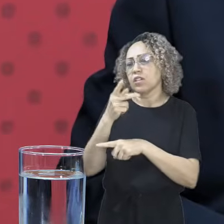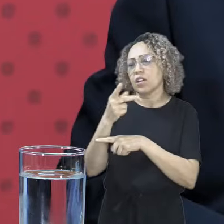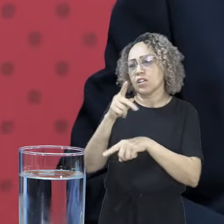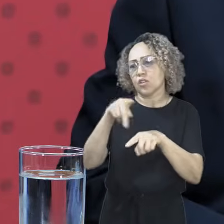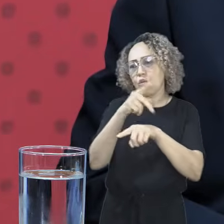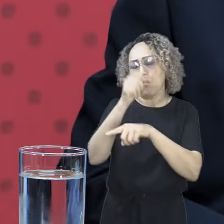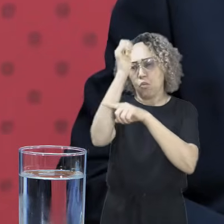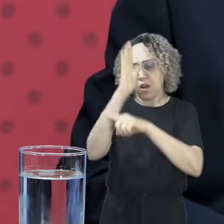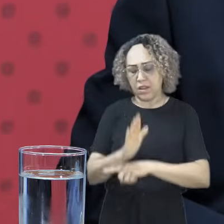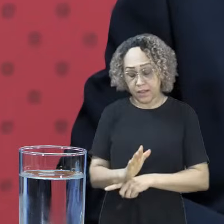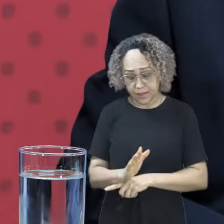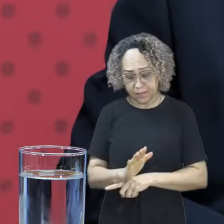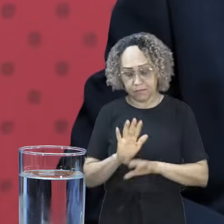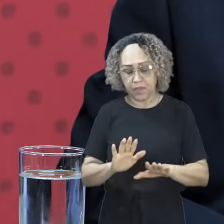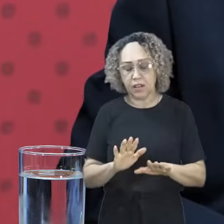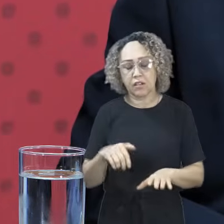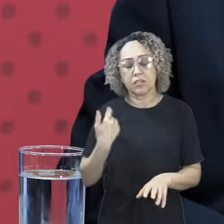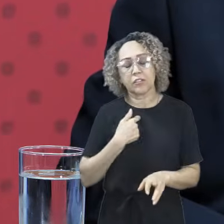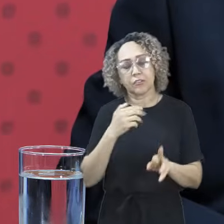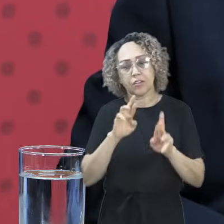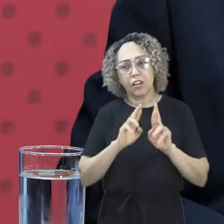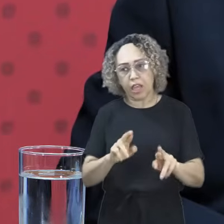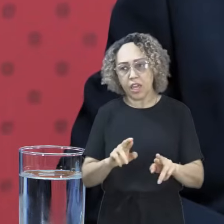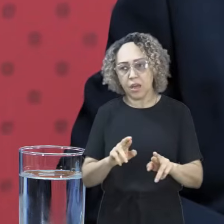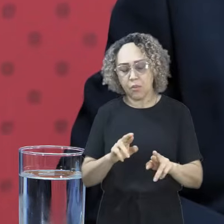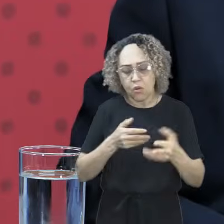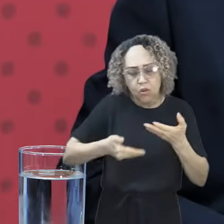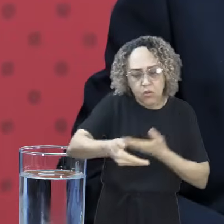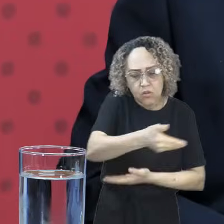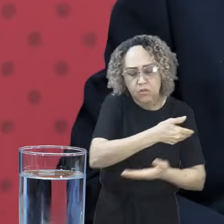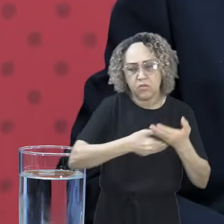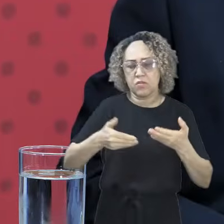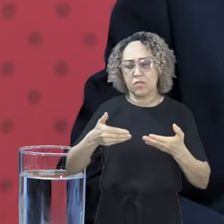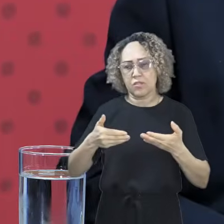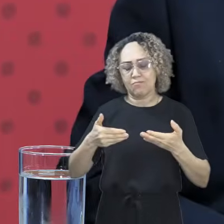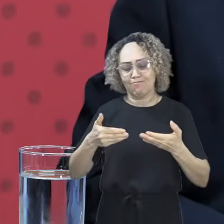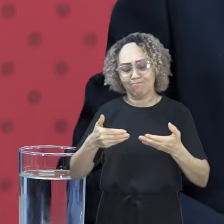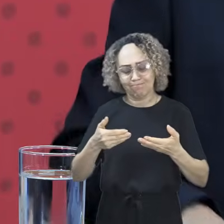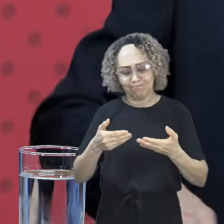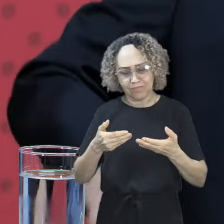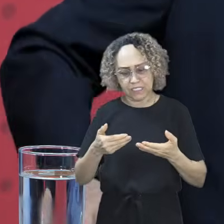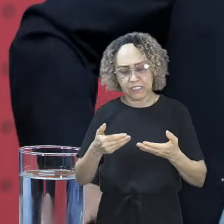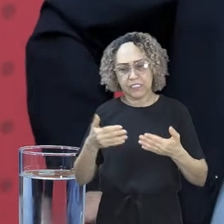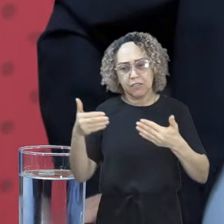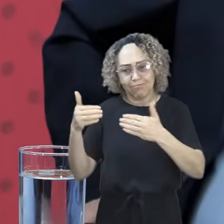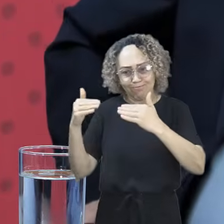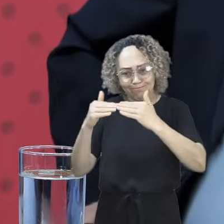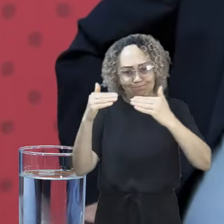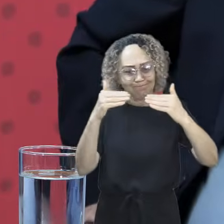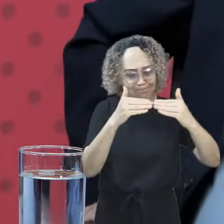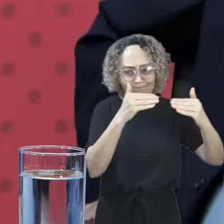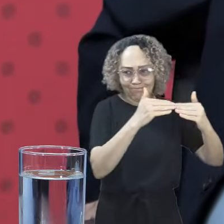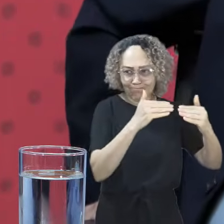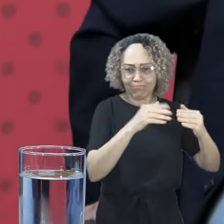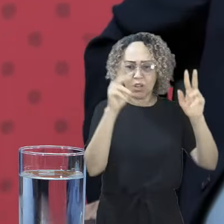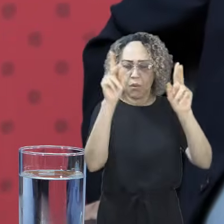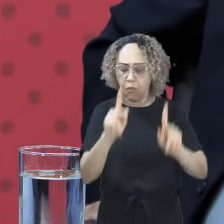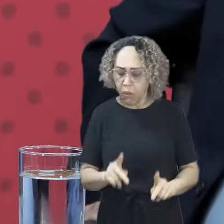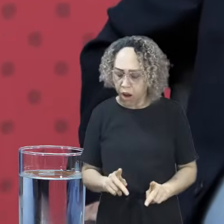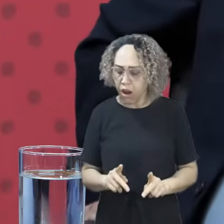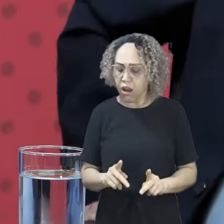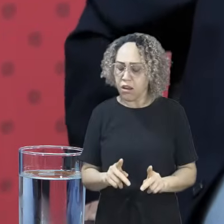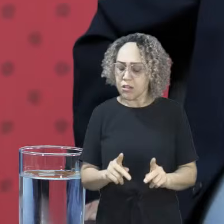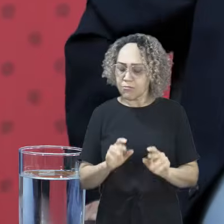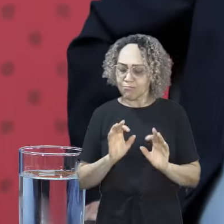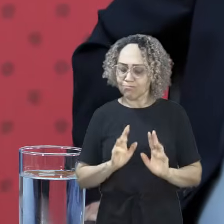senso prevaleça, que o sentimento de pacificação prevaleça e que a gente possa superar esse